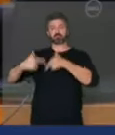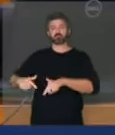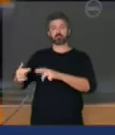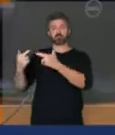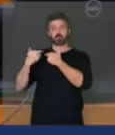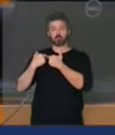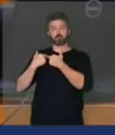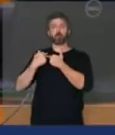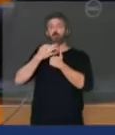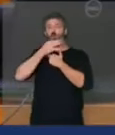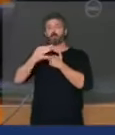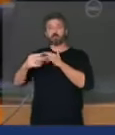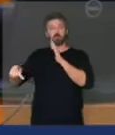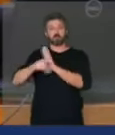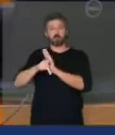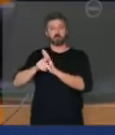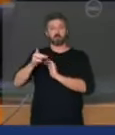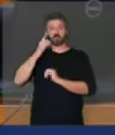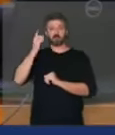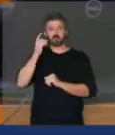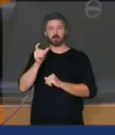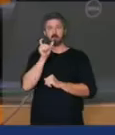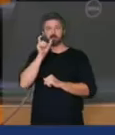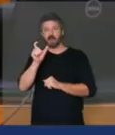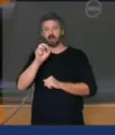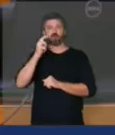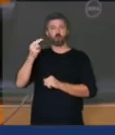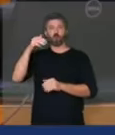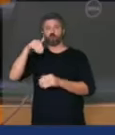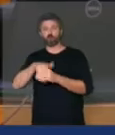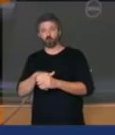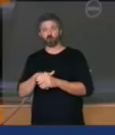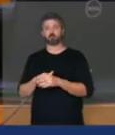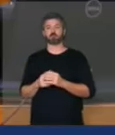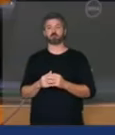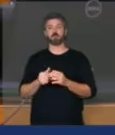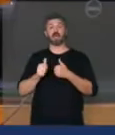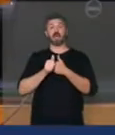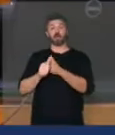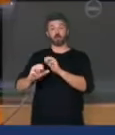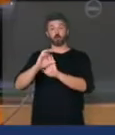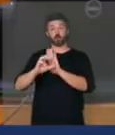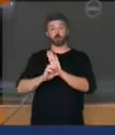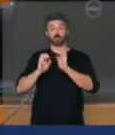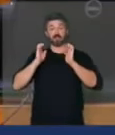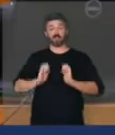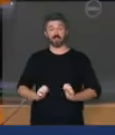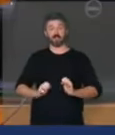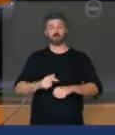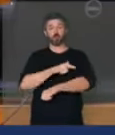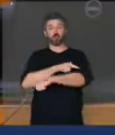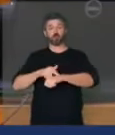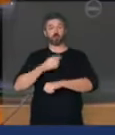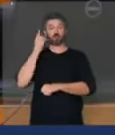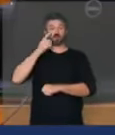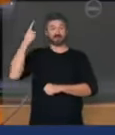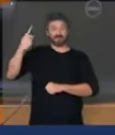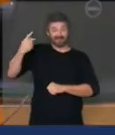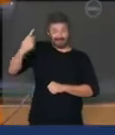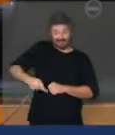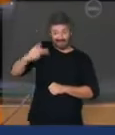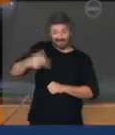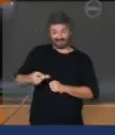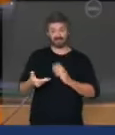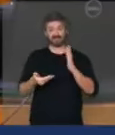por opiniões, palavras e votos, seguindo os ritos do Código de Ética e Decoro Parlamentar da Câmara dos